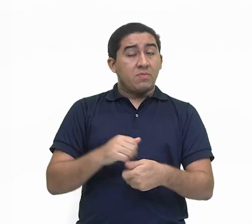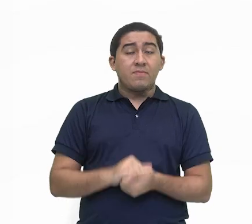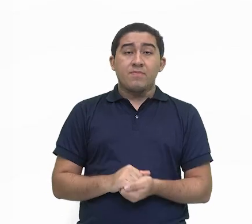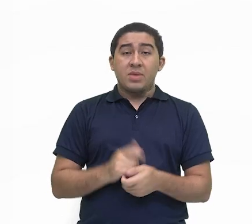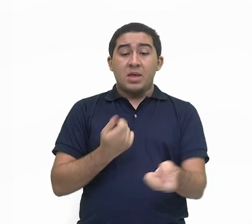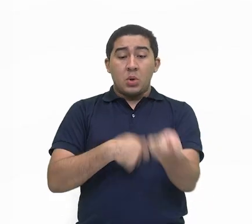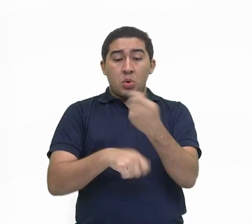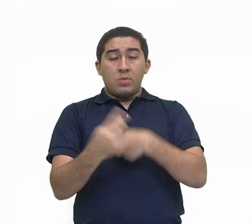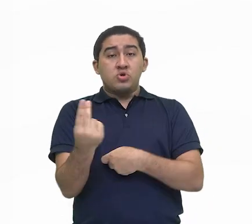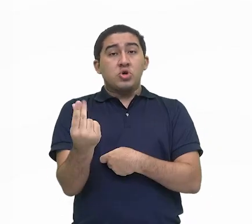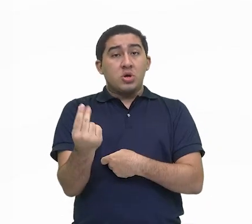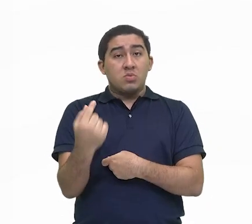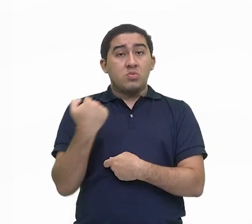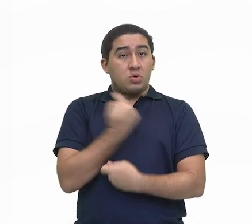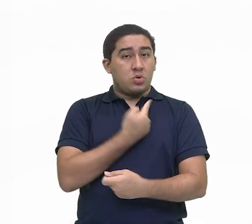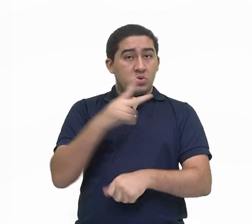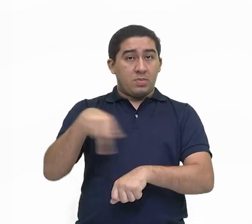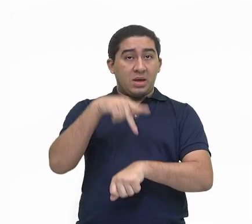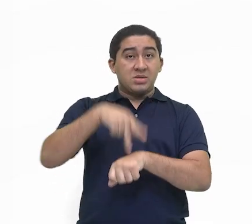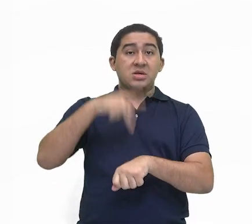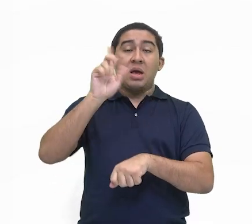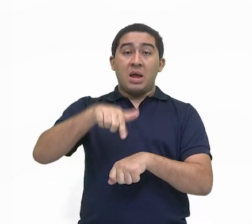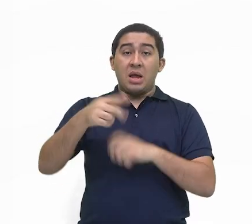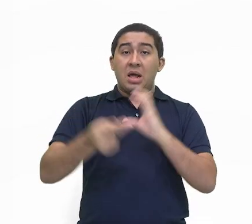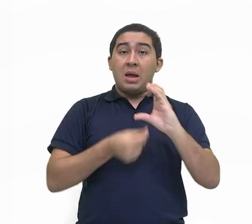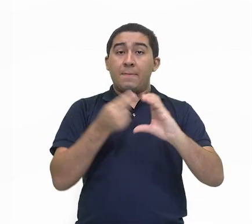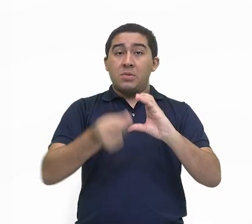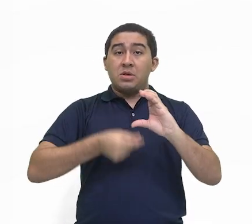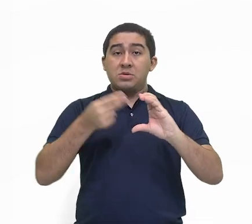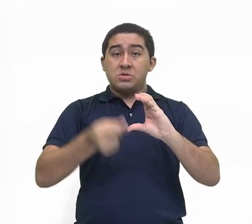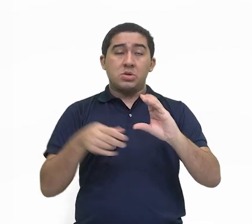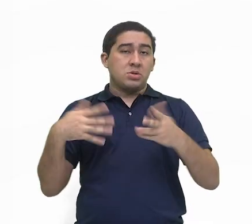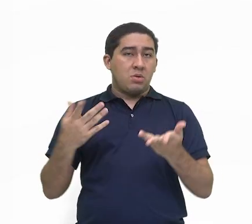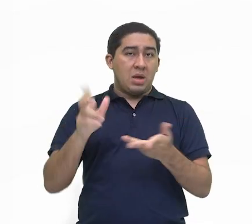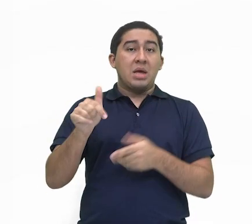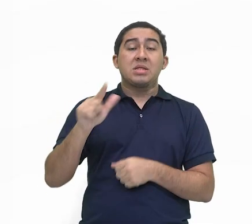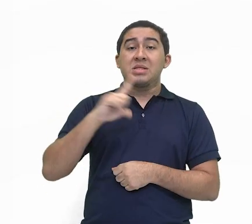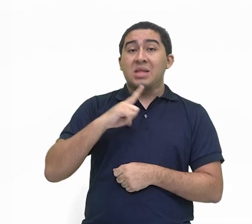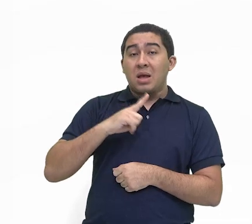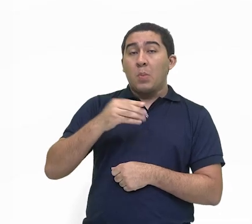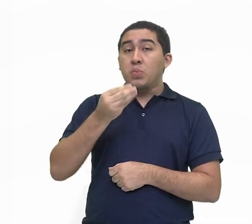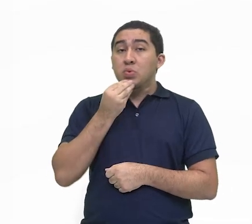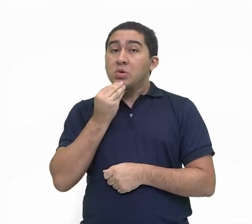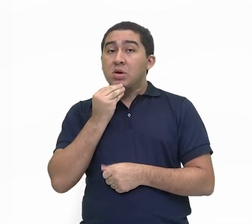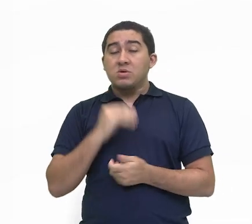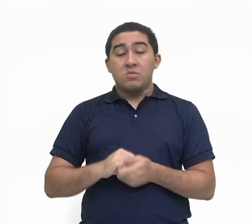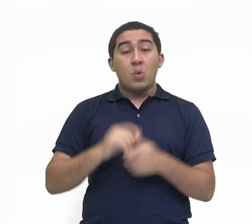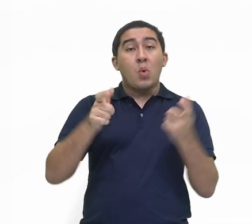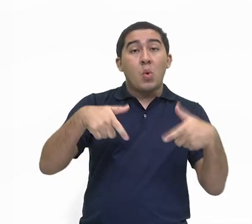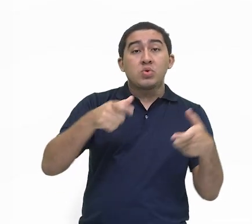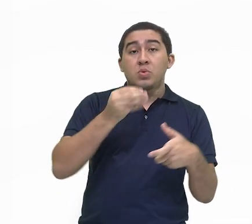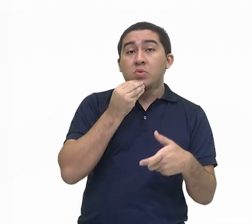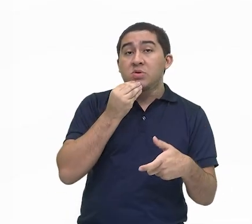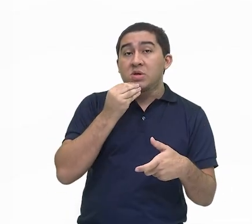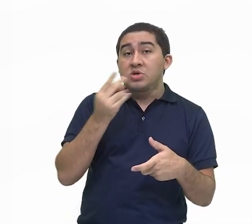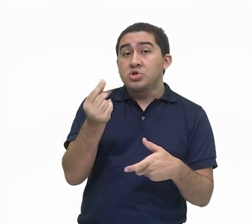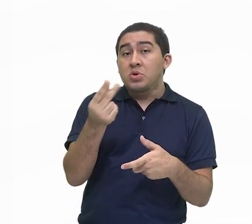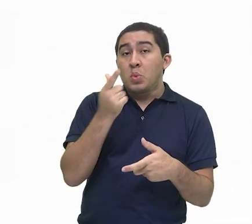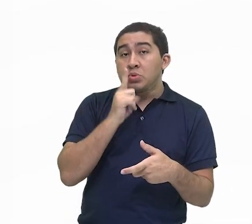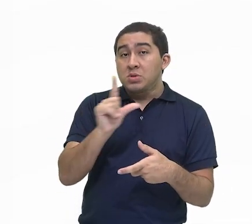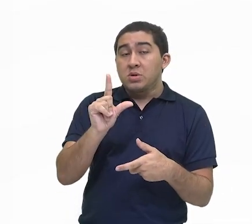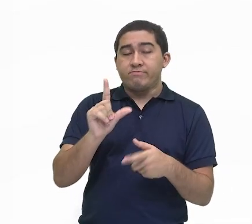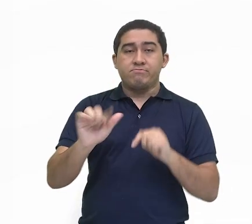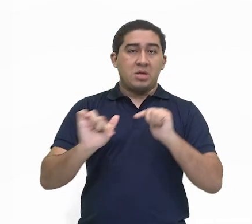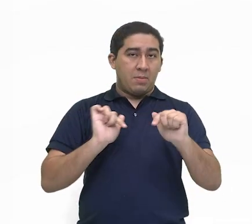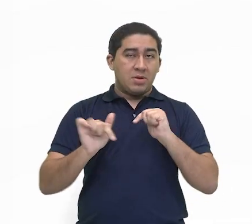Nós vivemos num país capitalista. Então, é ter oportunidade. E onde que nós temos oportunidade? Trabalhando, né? Então, que